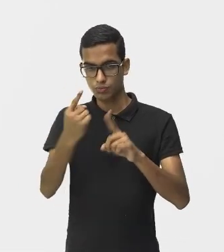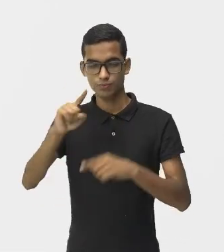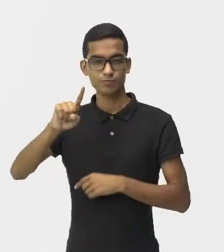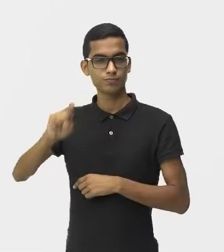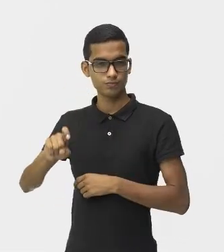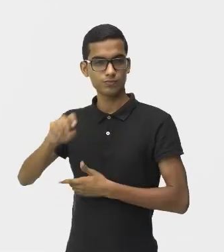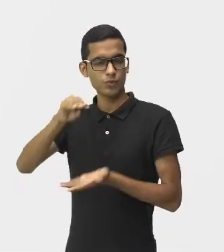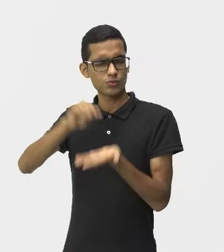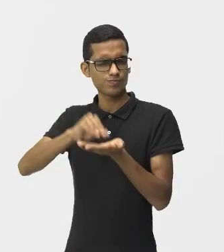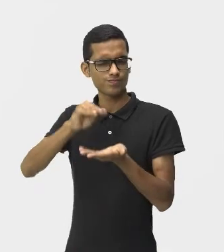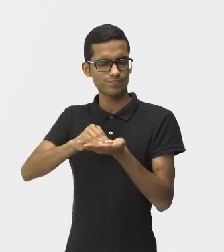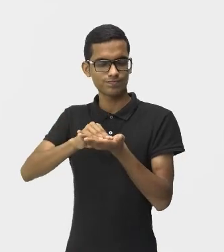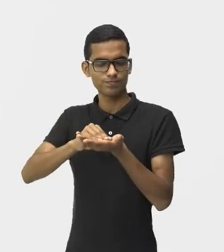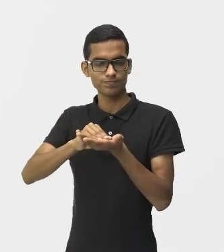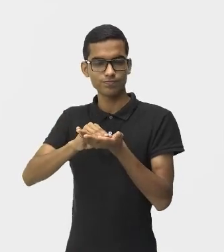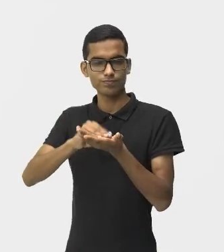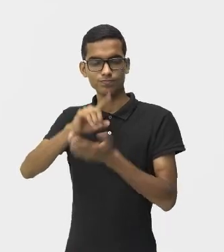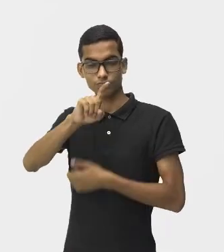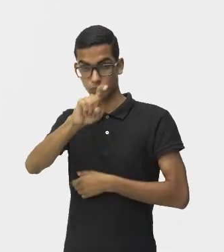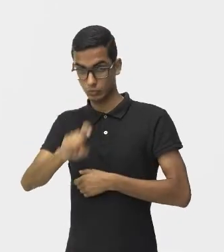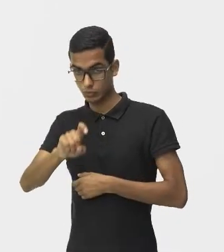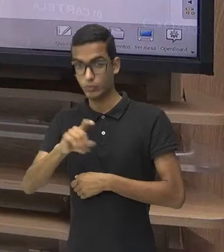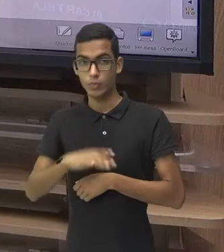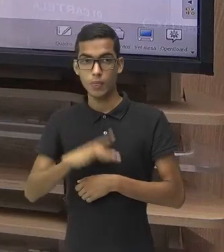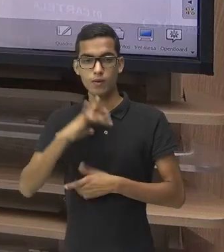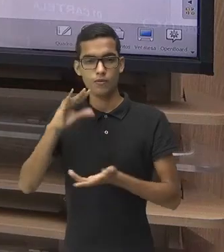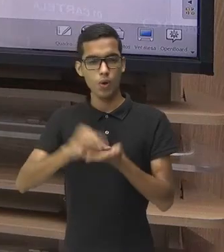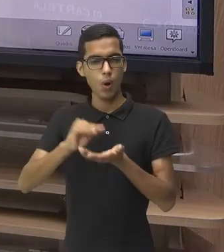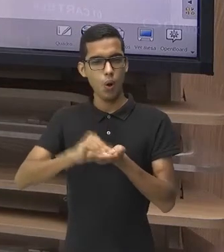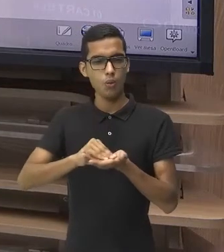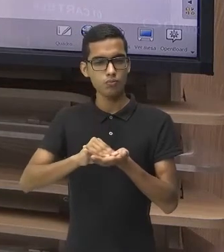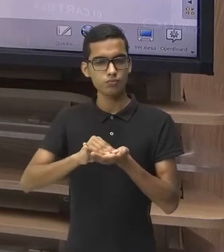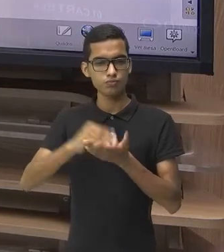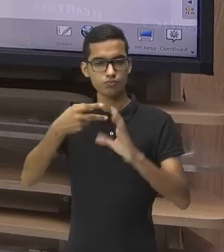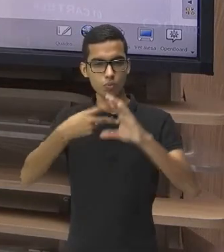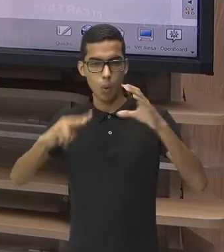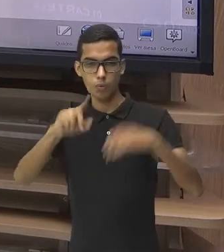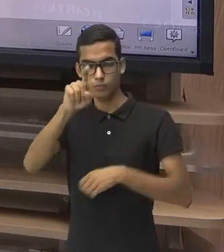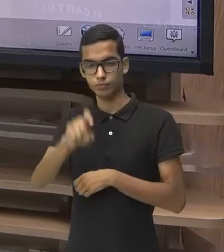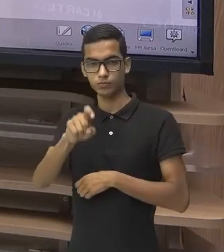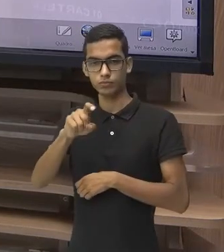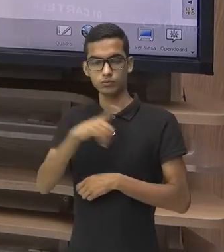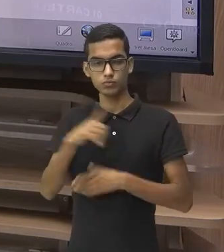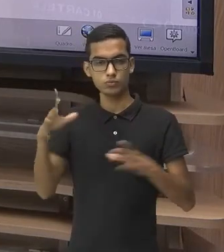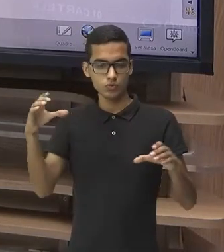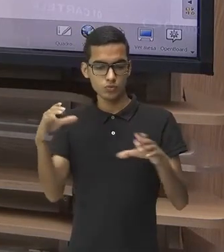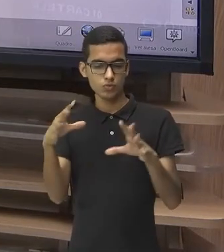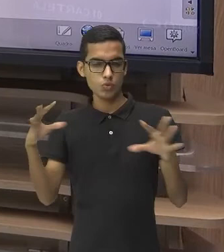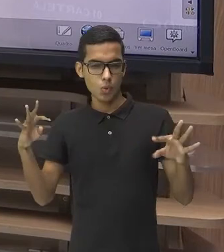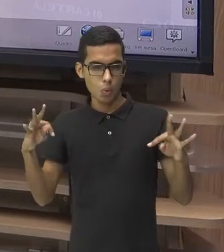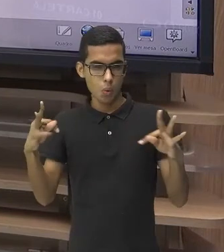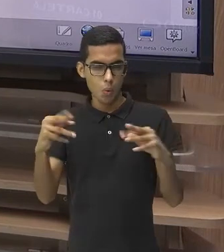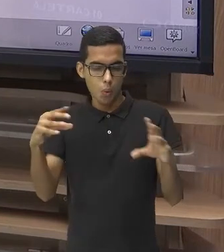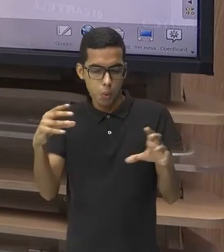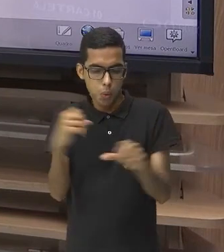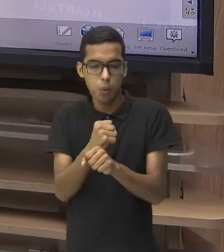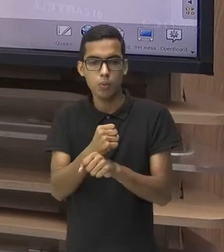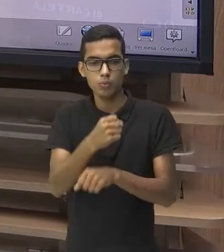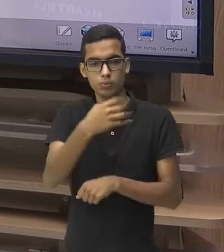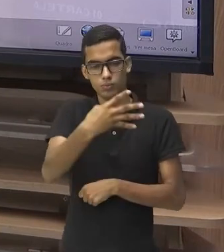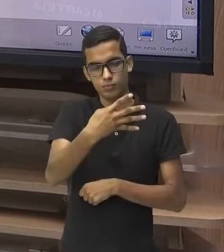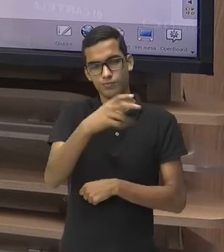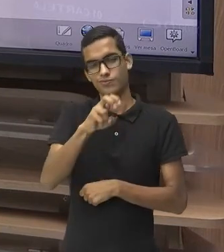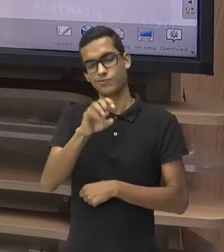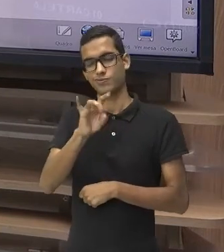falta desse X. Então, como falta um cromossomo X, ele fica no total de 45. Ou seja, a ausência de um